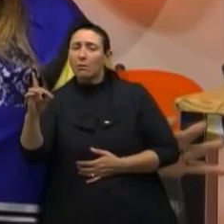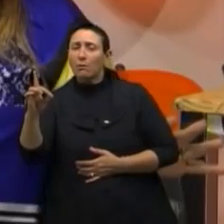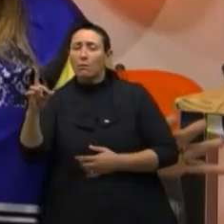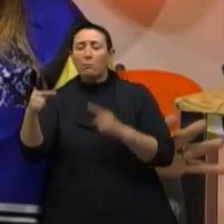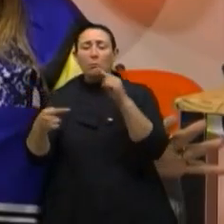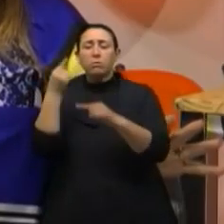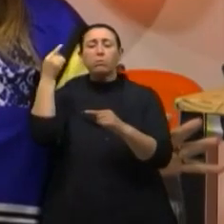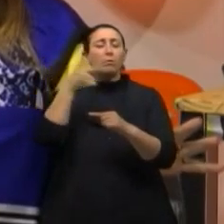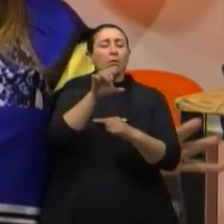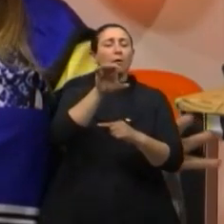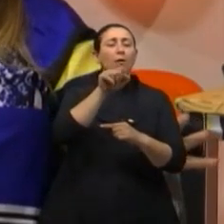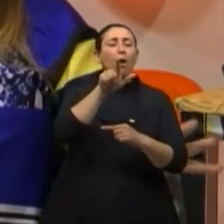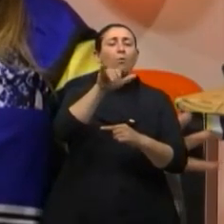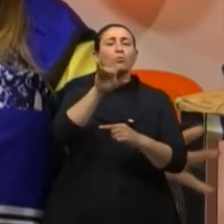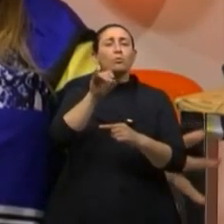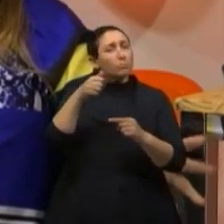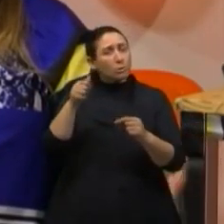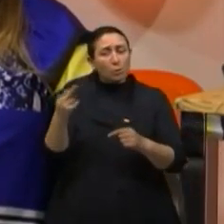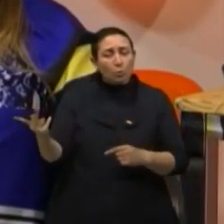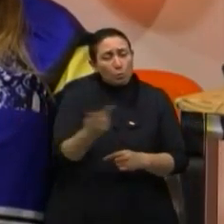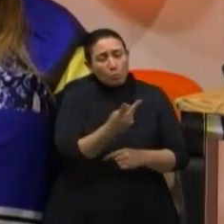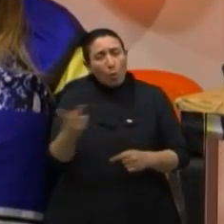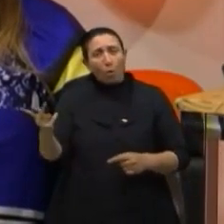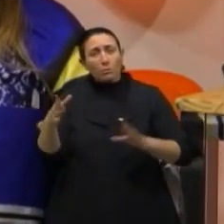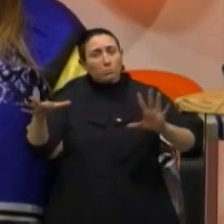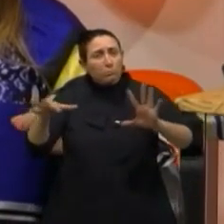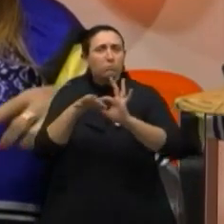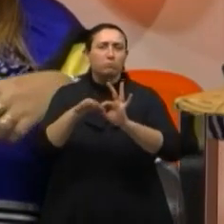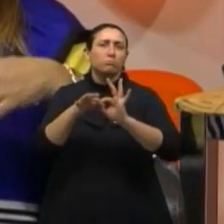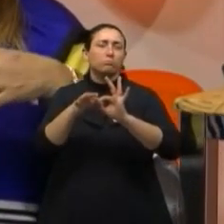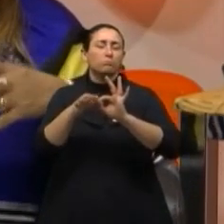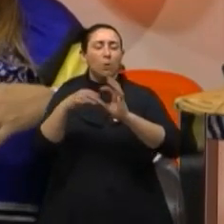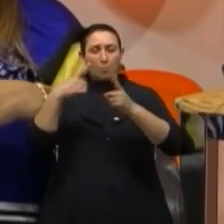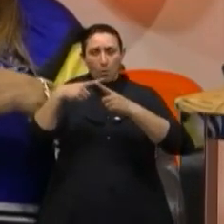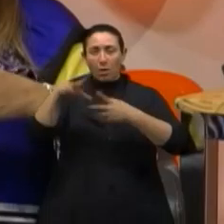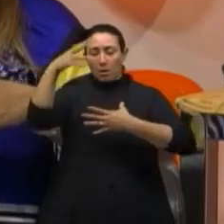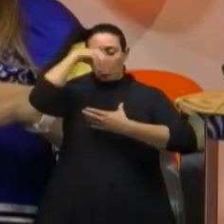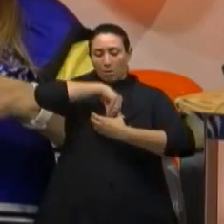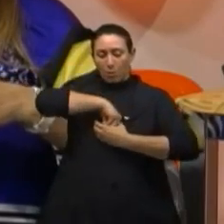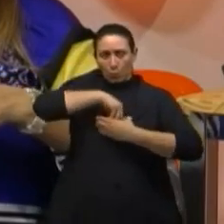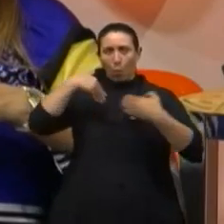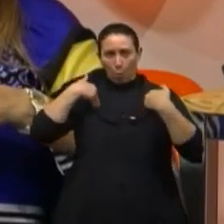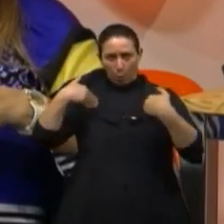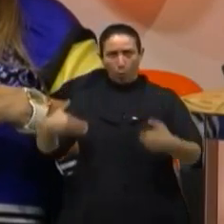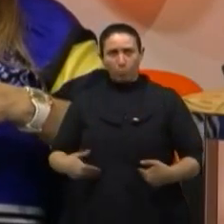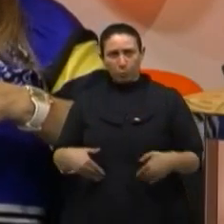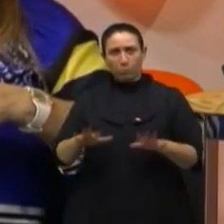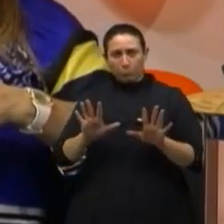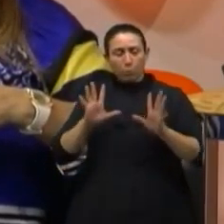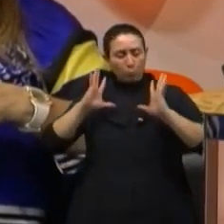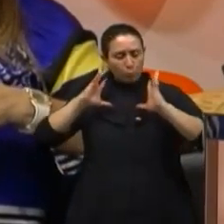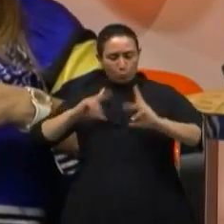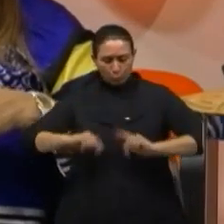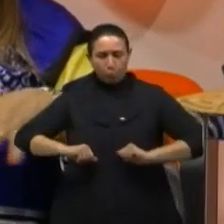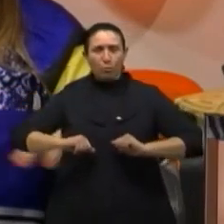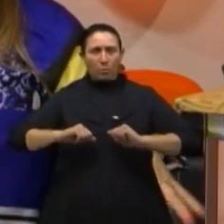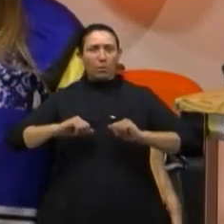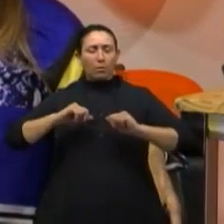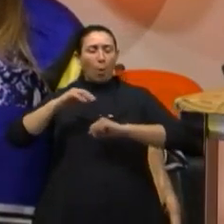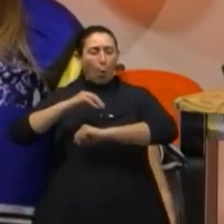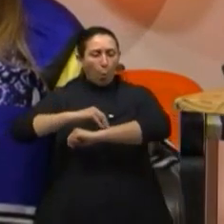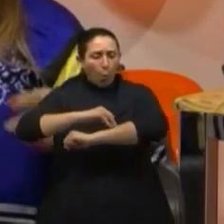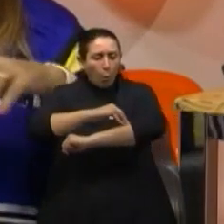cálcio tem que ter o tem que ter o cálcio suficiente por quê dentro do metabolismo e do toda a regulação do sistema ósseo